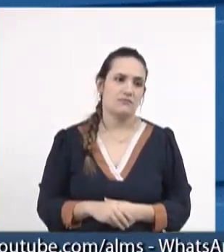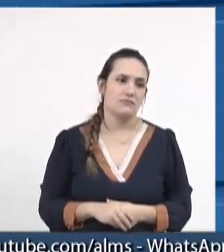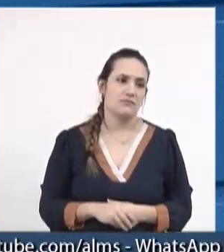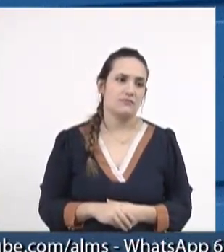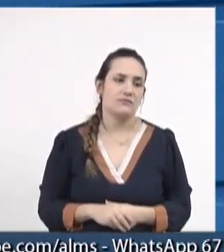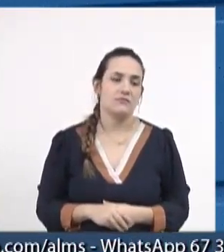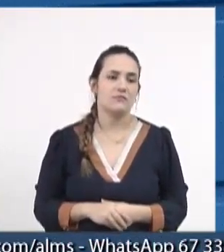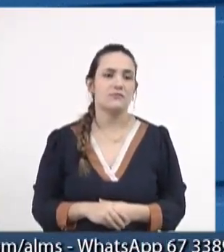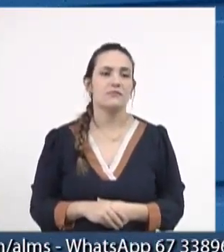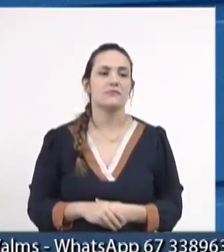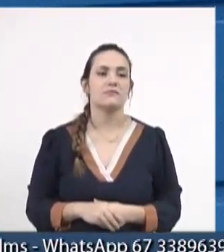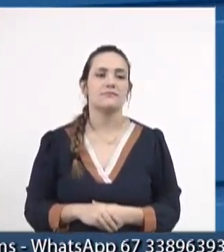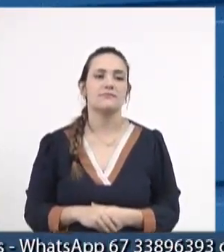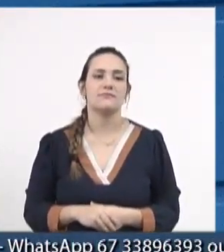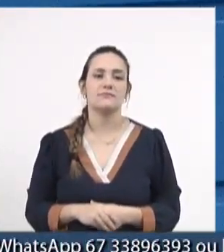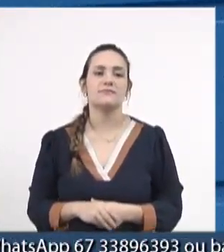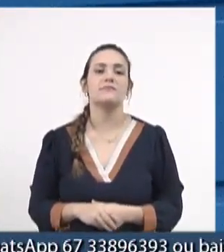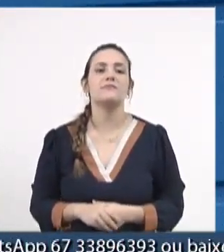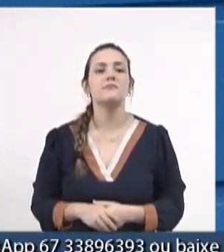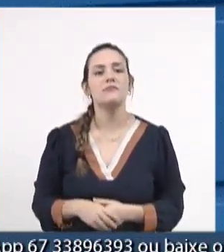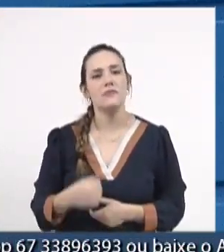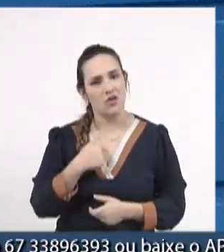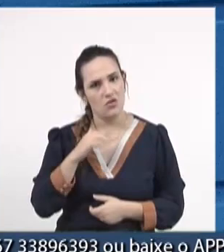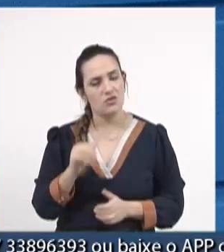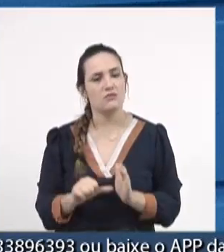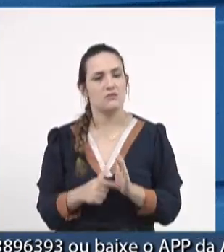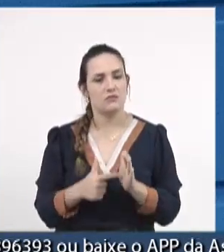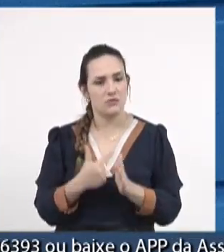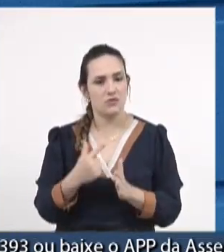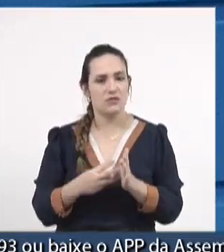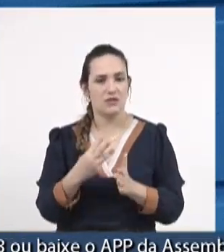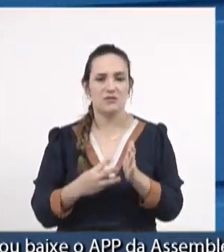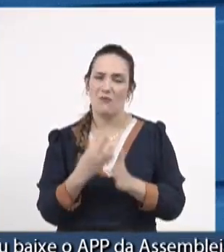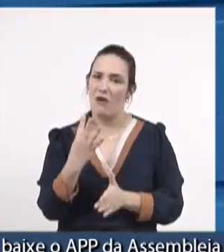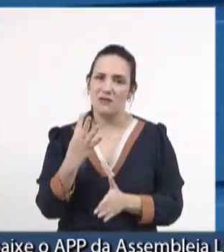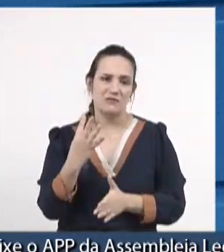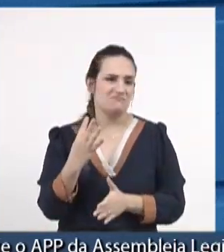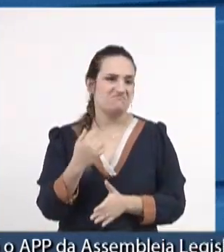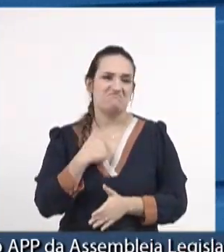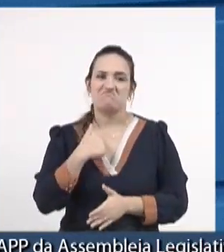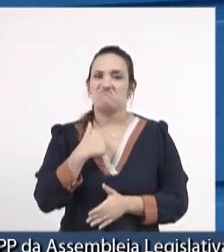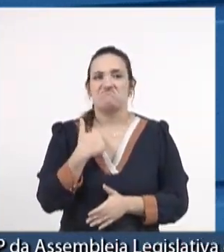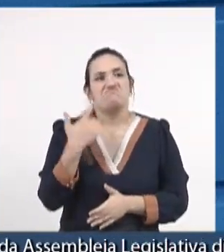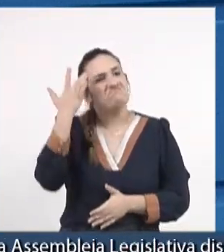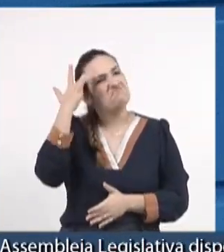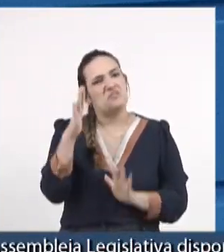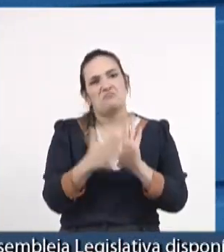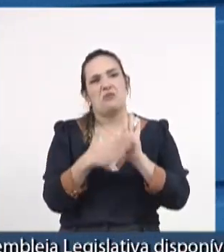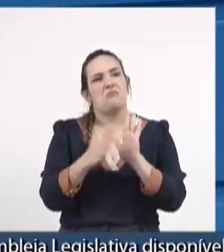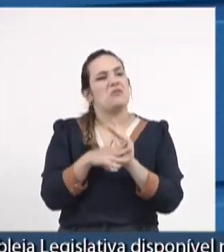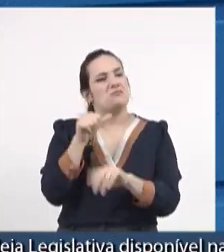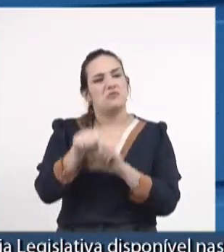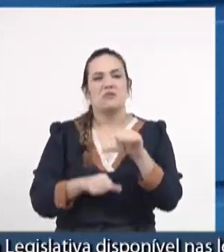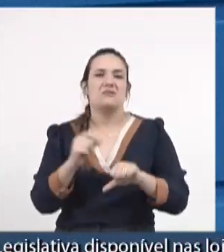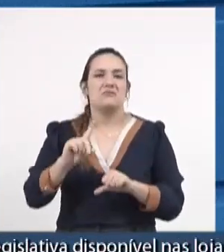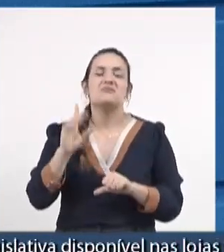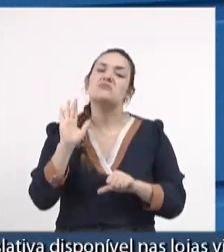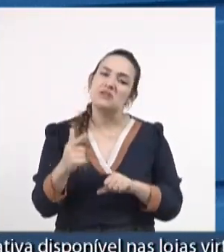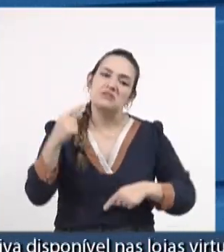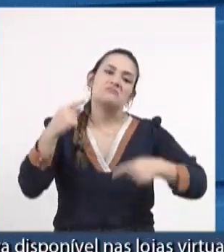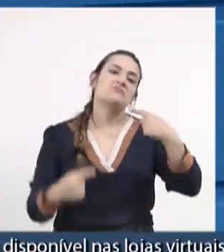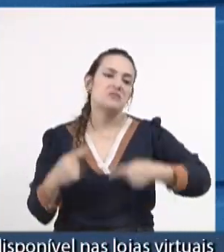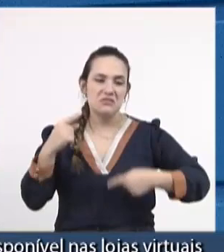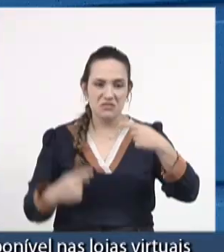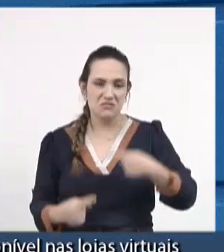decorrer do início de 4º mandato, eu ainda não vejo nenhum horizonte, porque tudo que houve aqui nós discutimos, Vossa